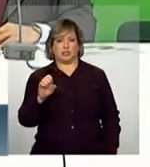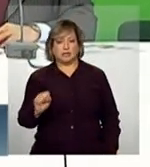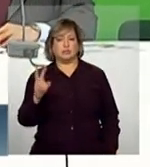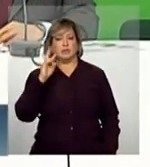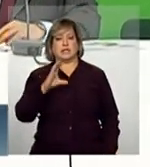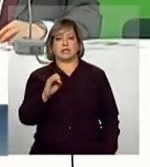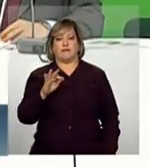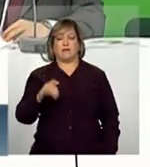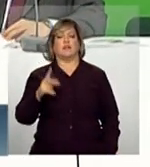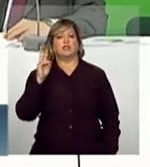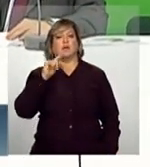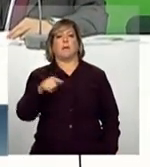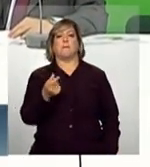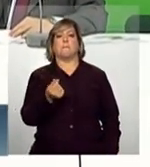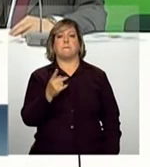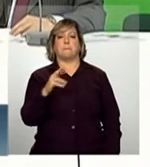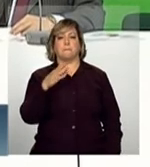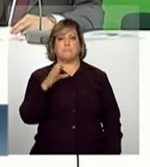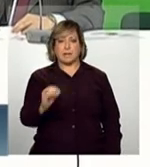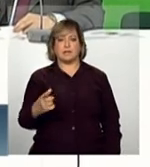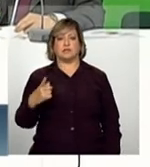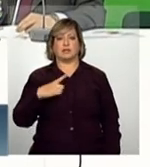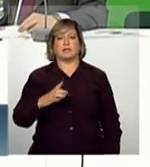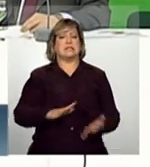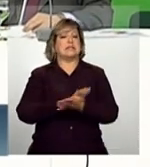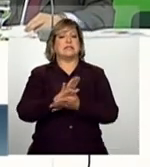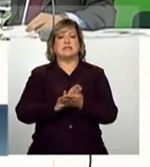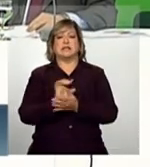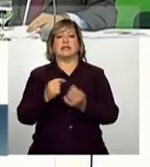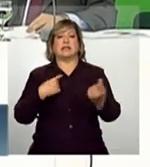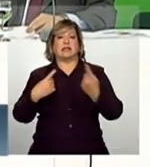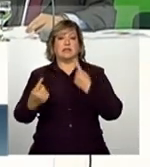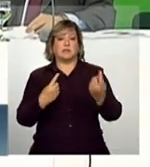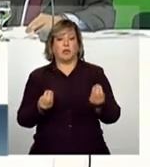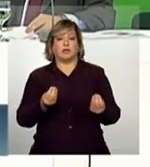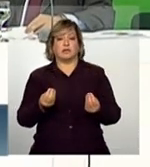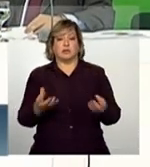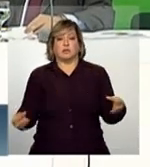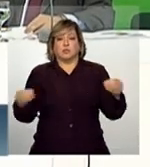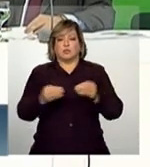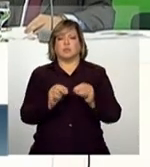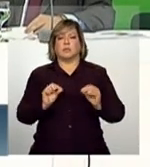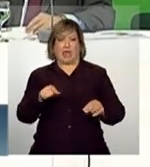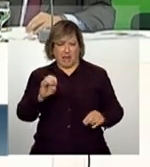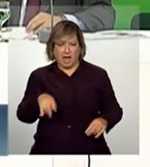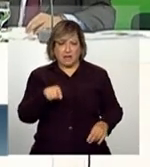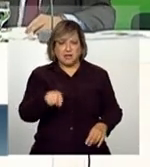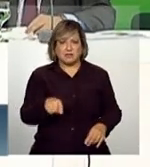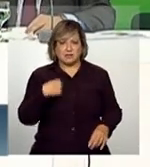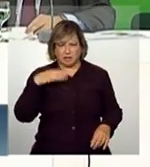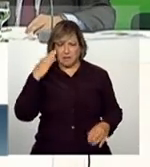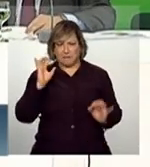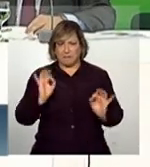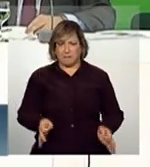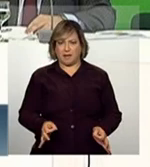preço FOB, preço sem transporte inclusive incluído. Isso aí? Entendi bem?